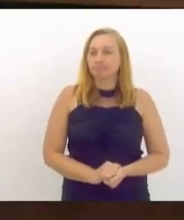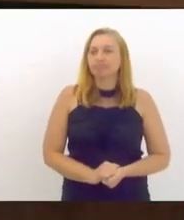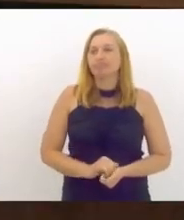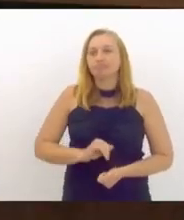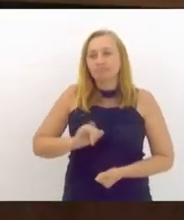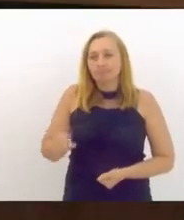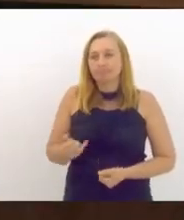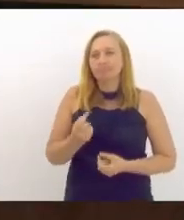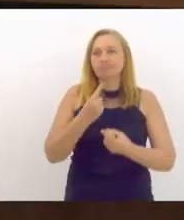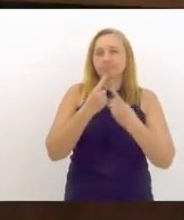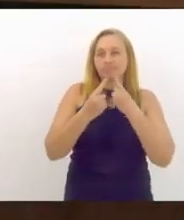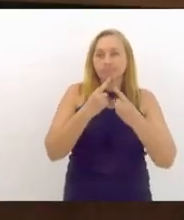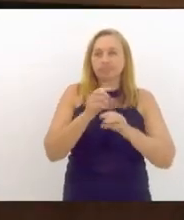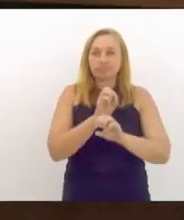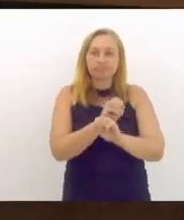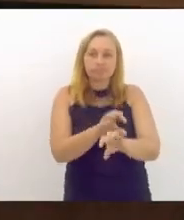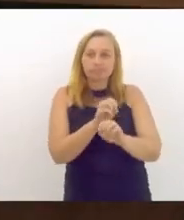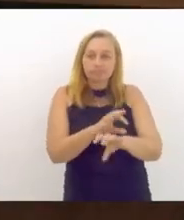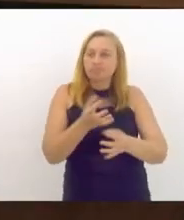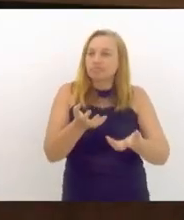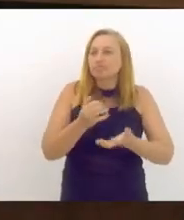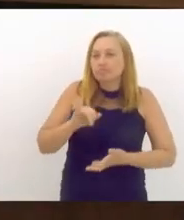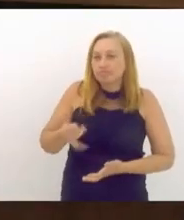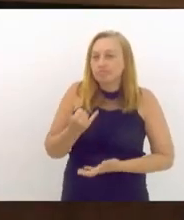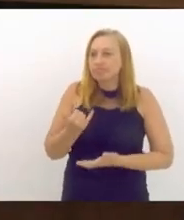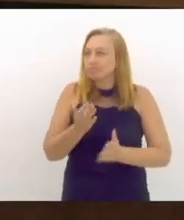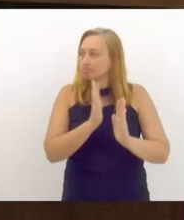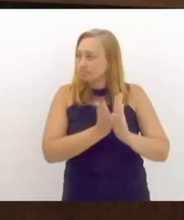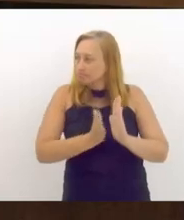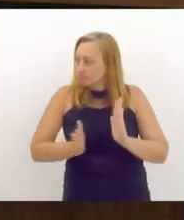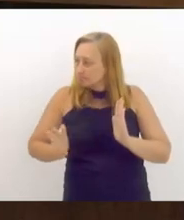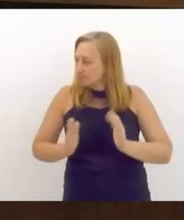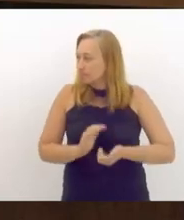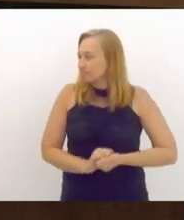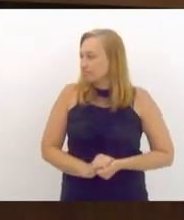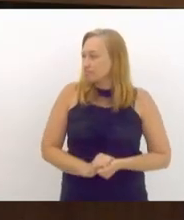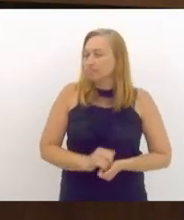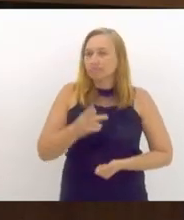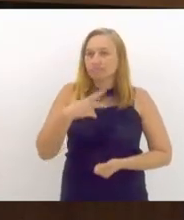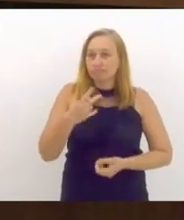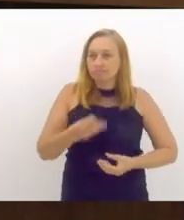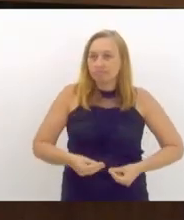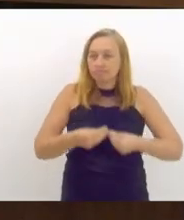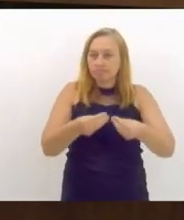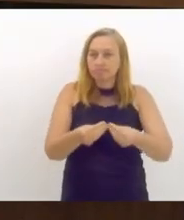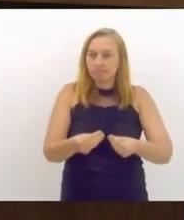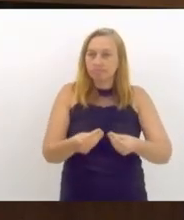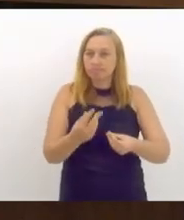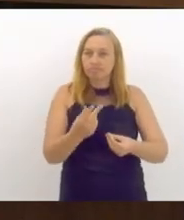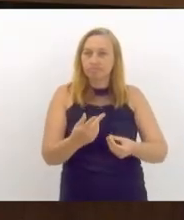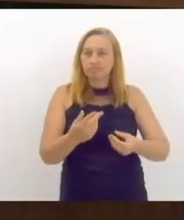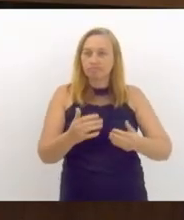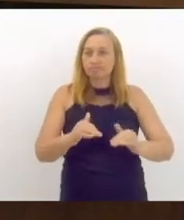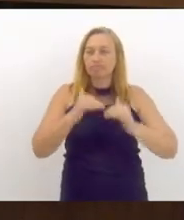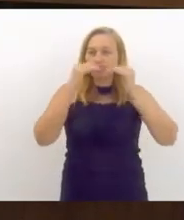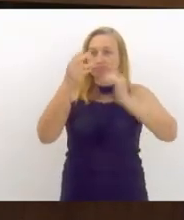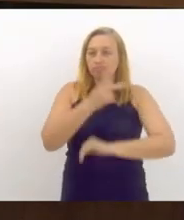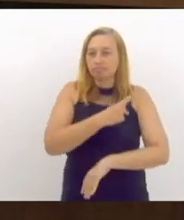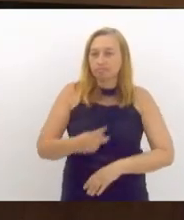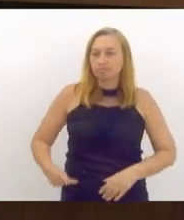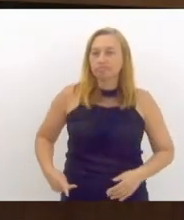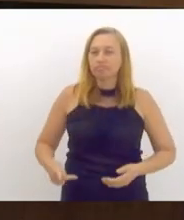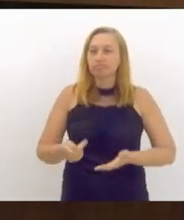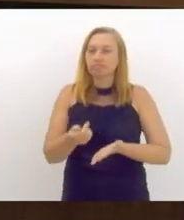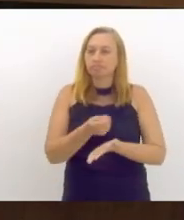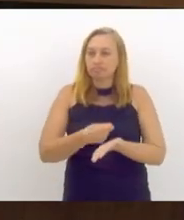o debate da educação, quero aproveitar para fazer um pela ordem e dizer que eu vou entregar nas mãos de Vossa Excelência um